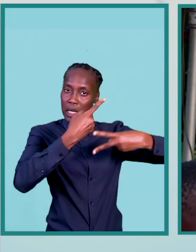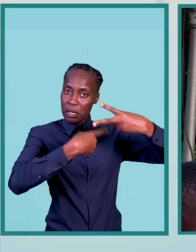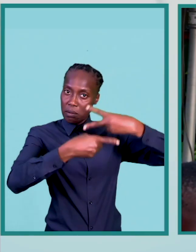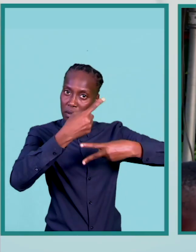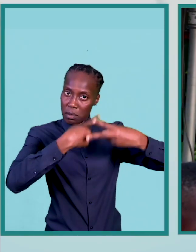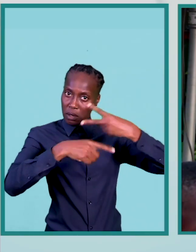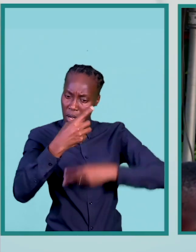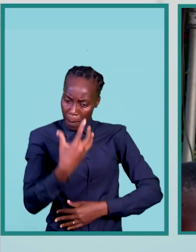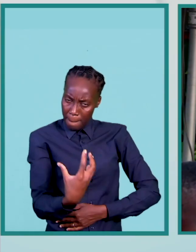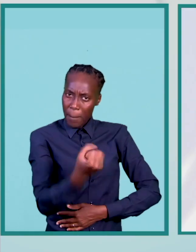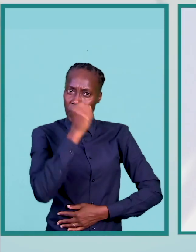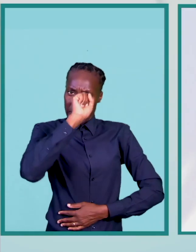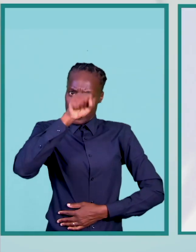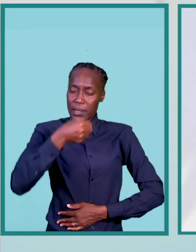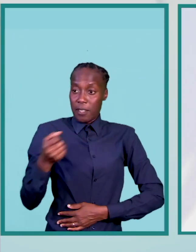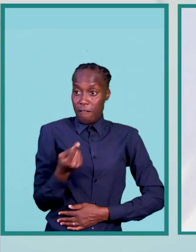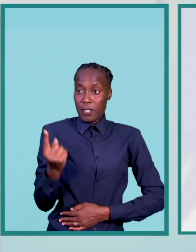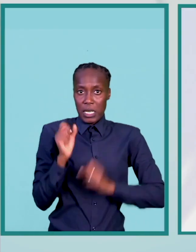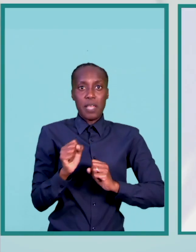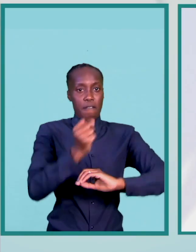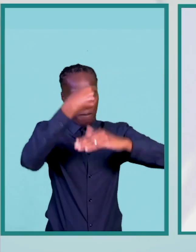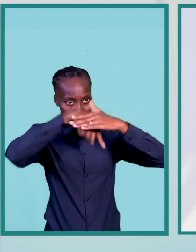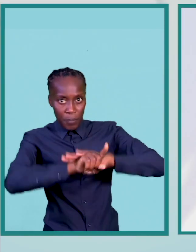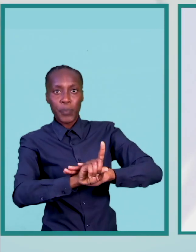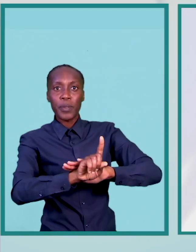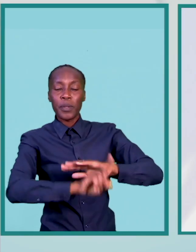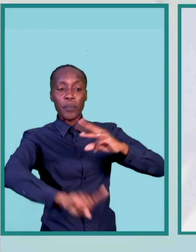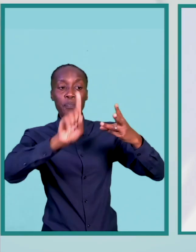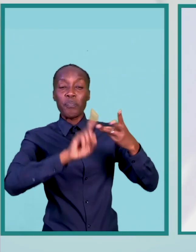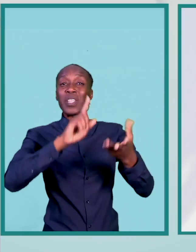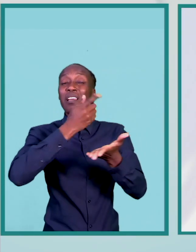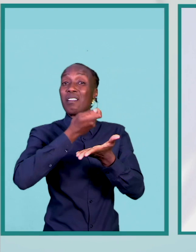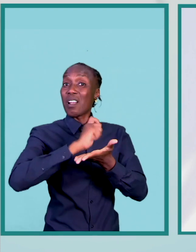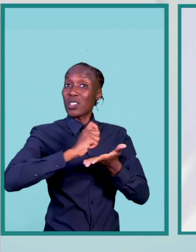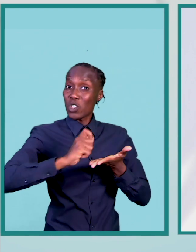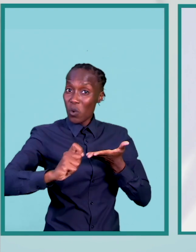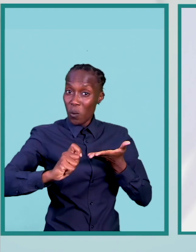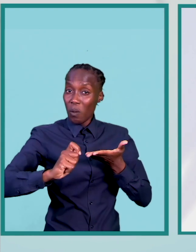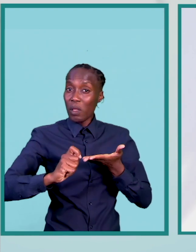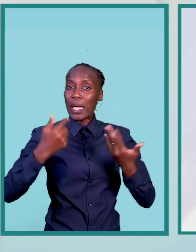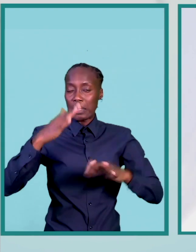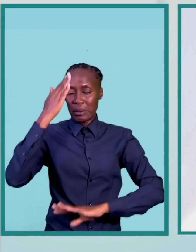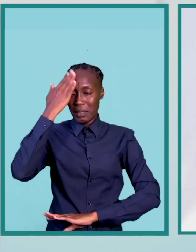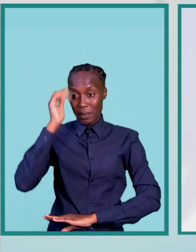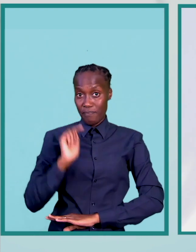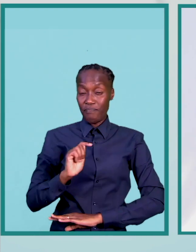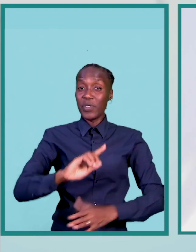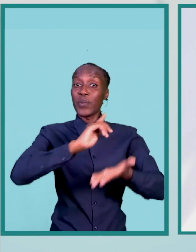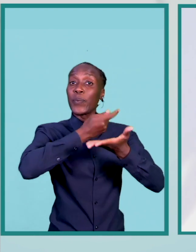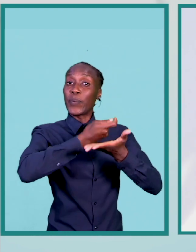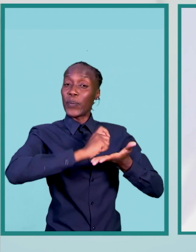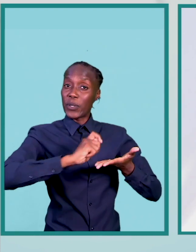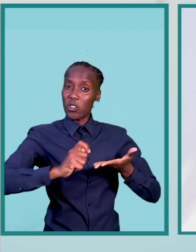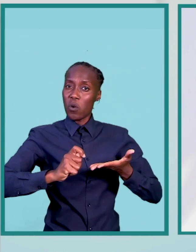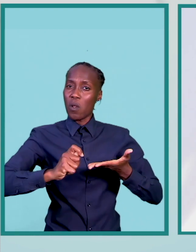Sim. Estes pontos podem e devem ir. Sabe? Nas escolas, eu estou ciente, nós estamos cientes, eu